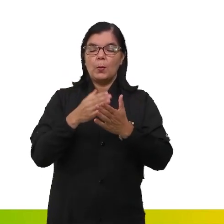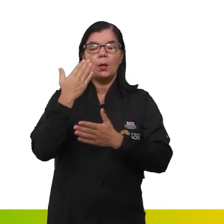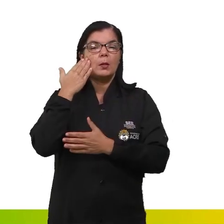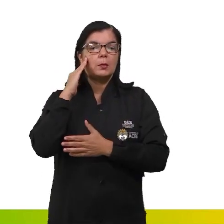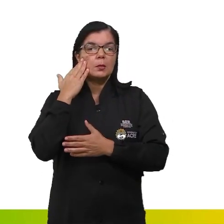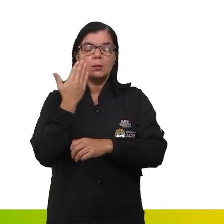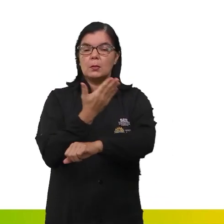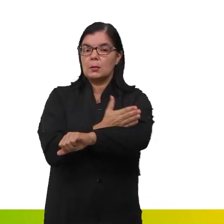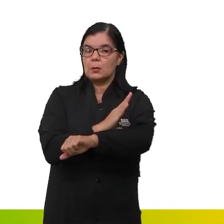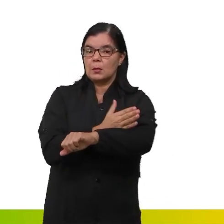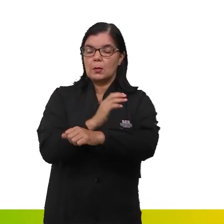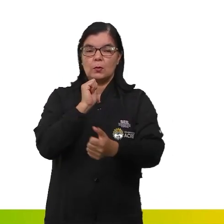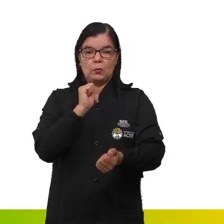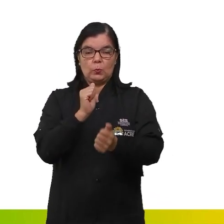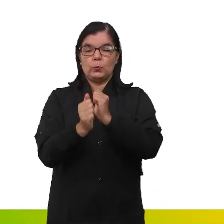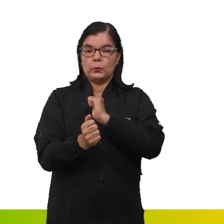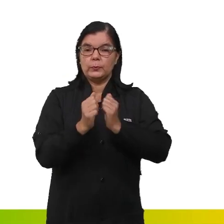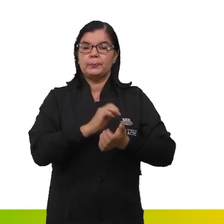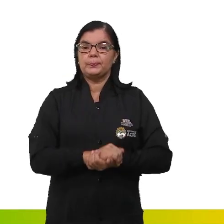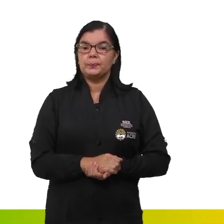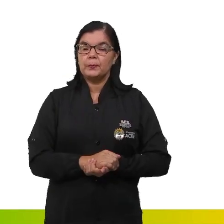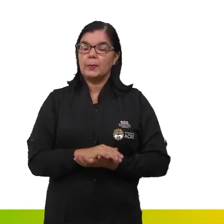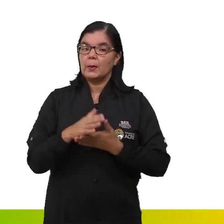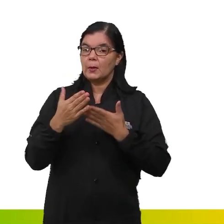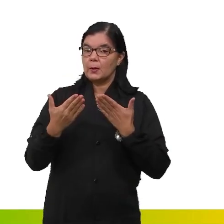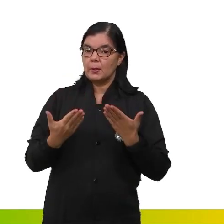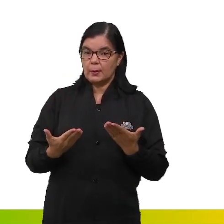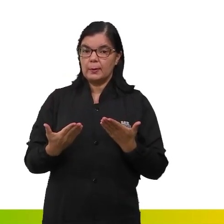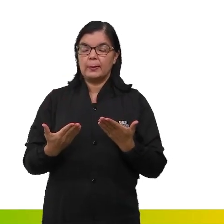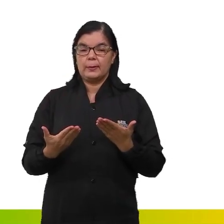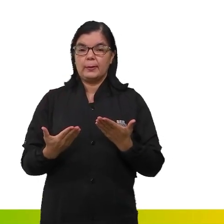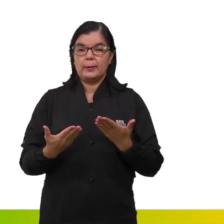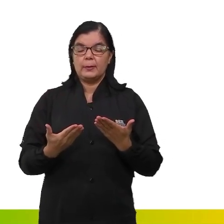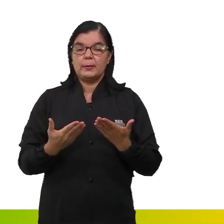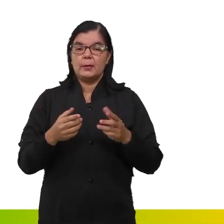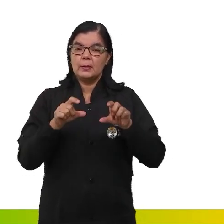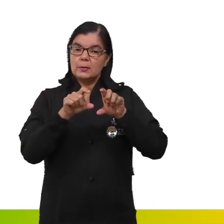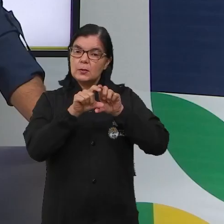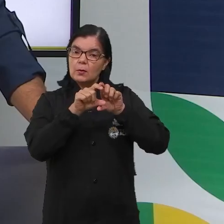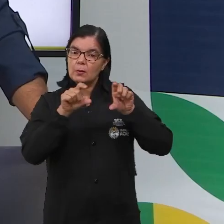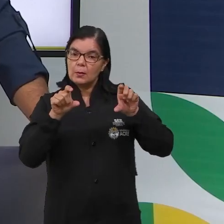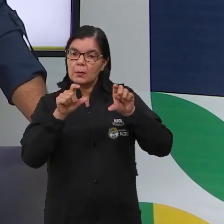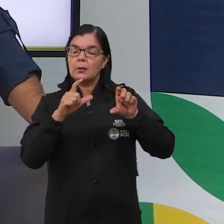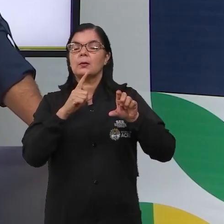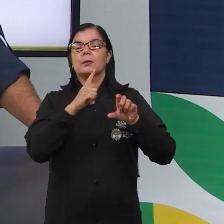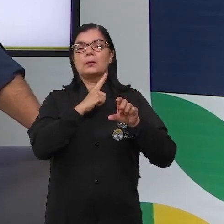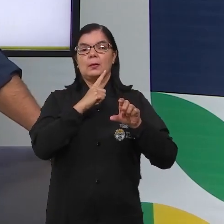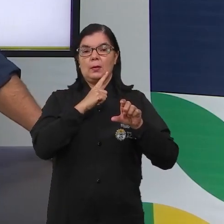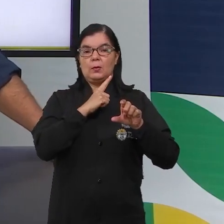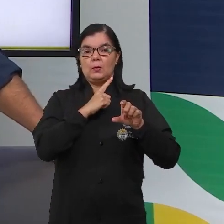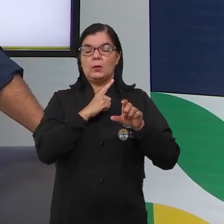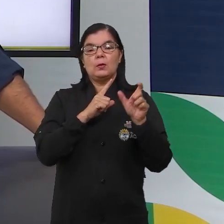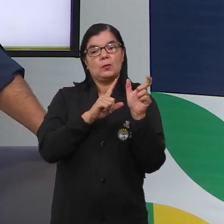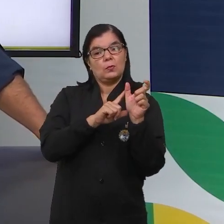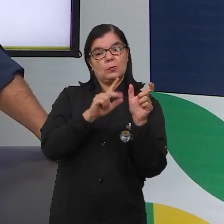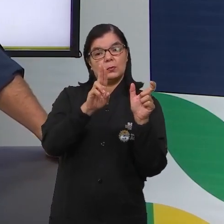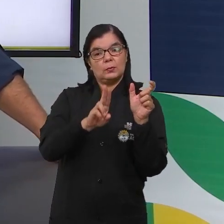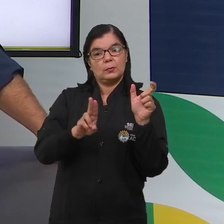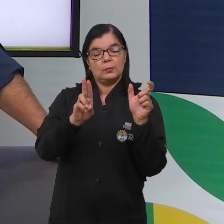a compreensão e a prática do esporte. Então, nesse trecho aqui, nós temos os termos que